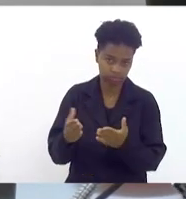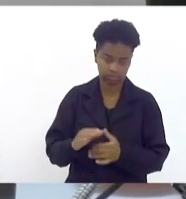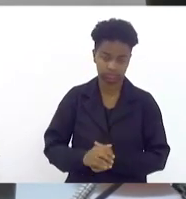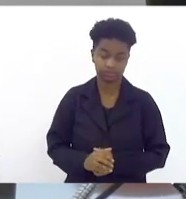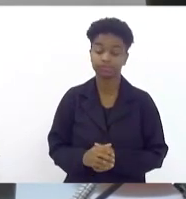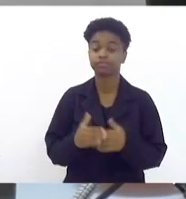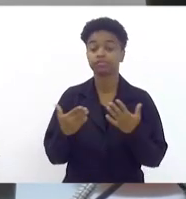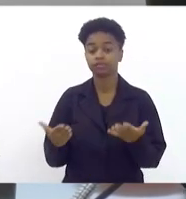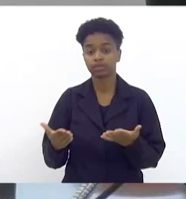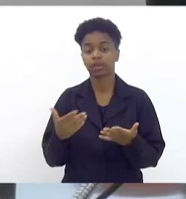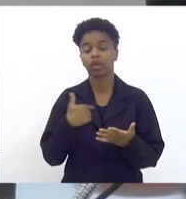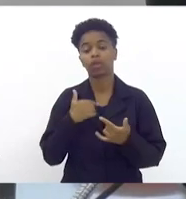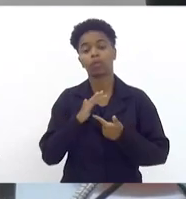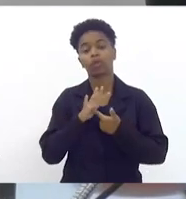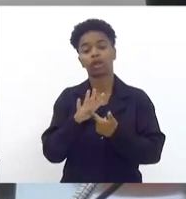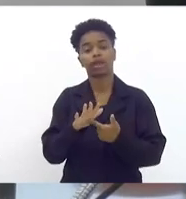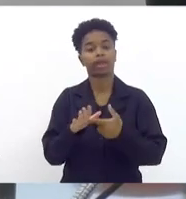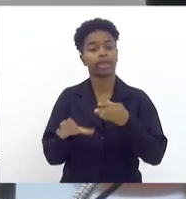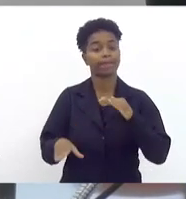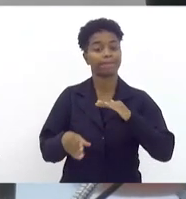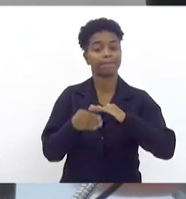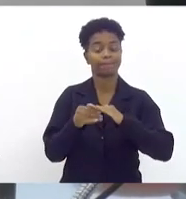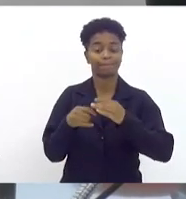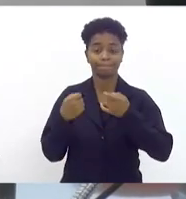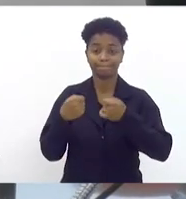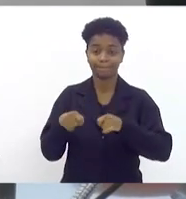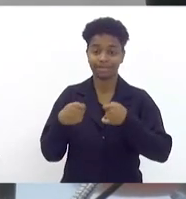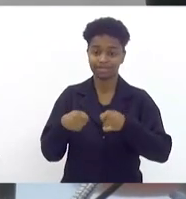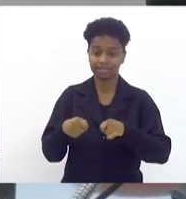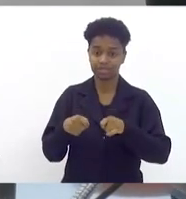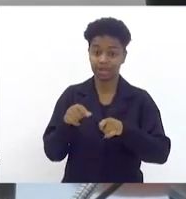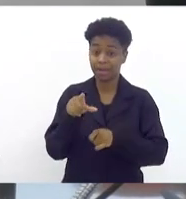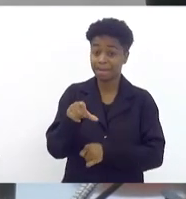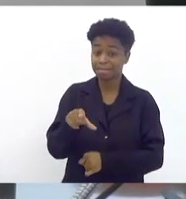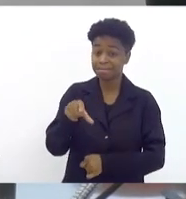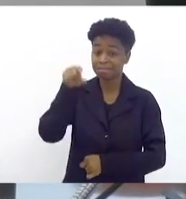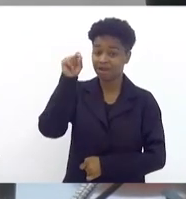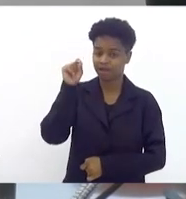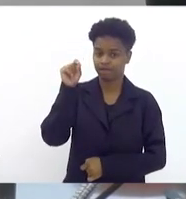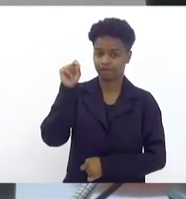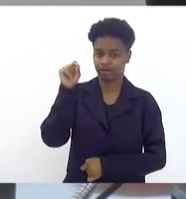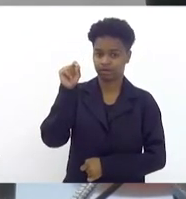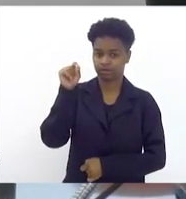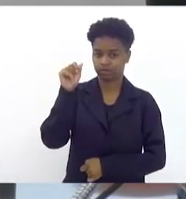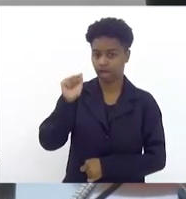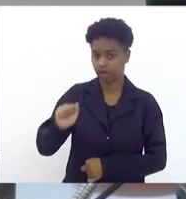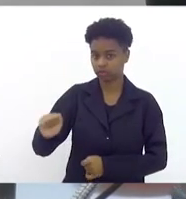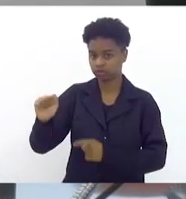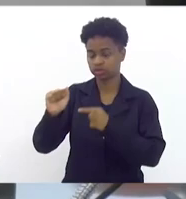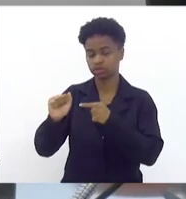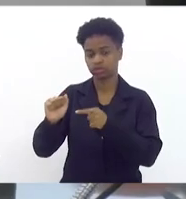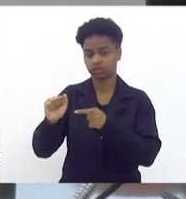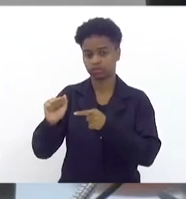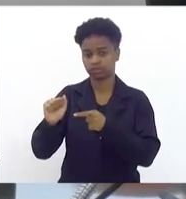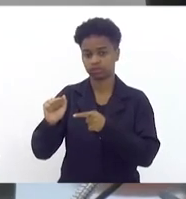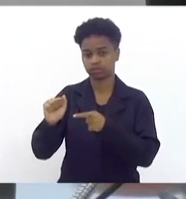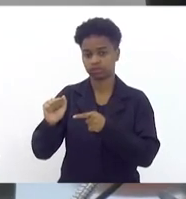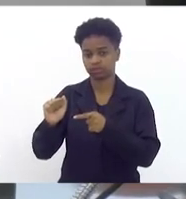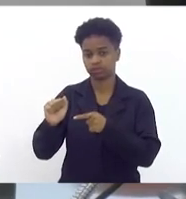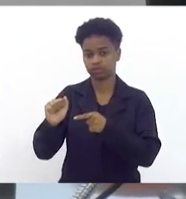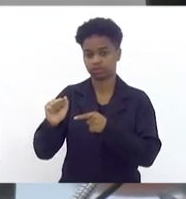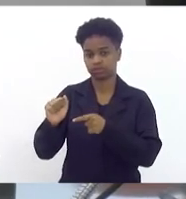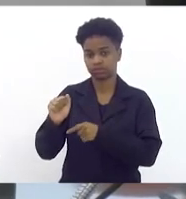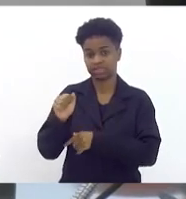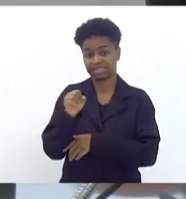eu estou apresentando uma emenda para que haja uma preferência a essas associações, né, no caso